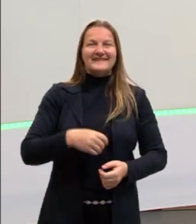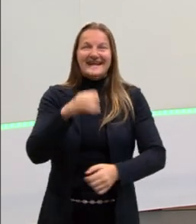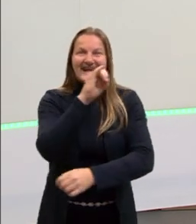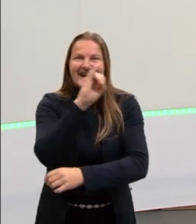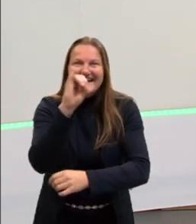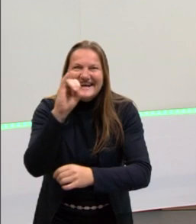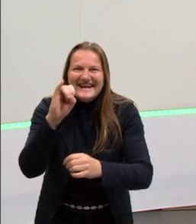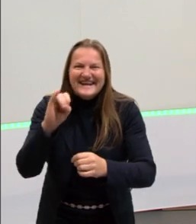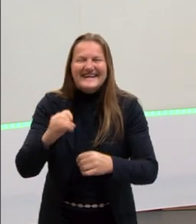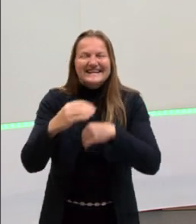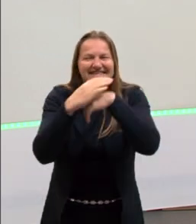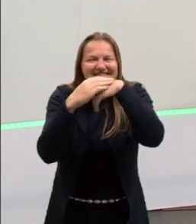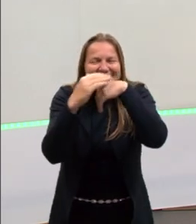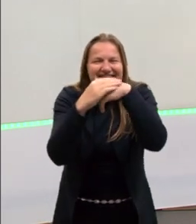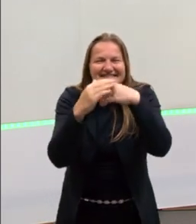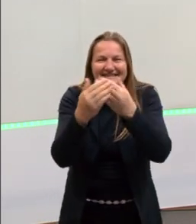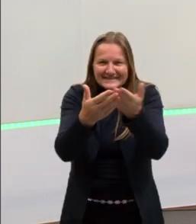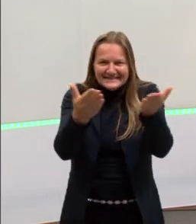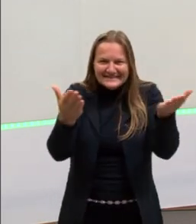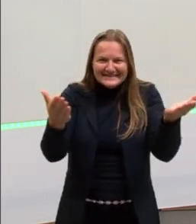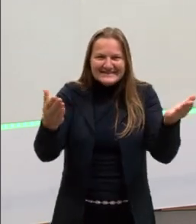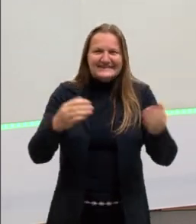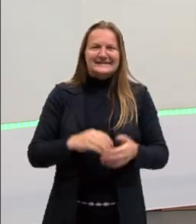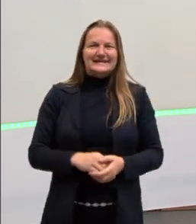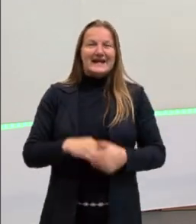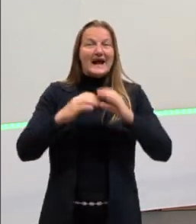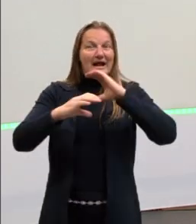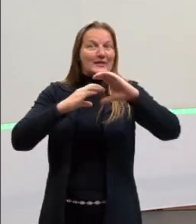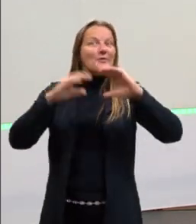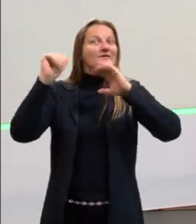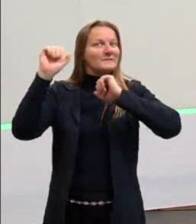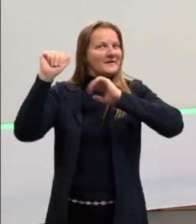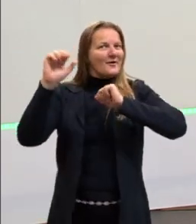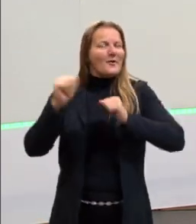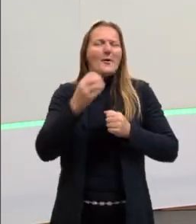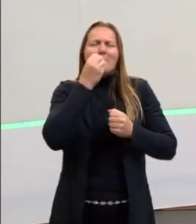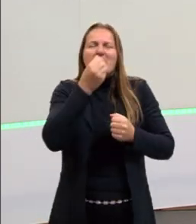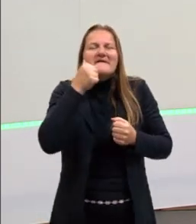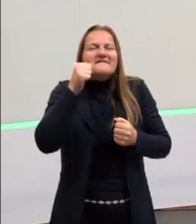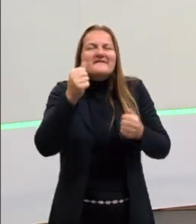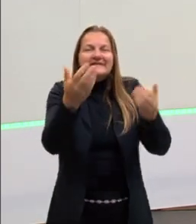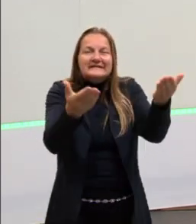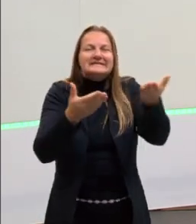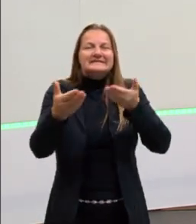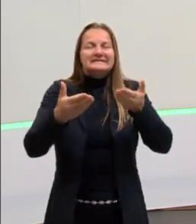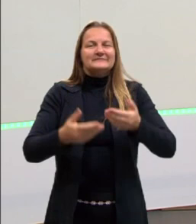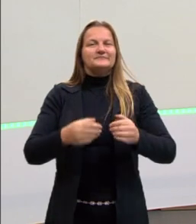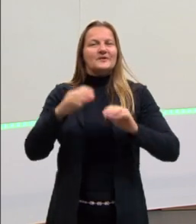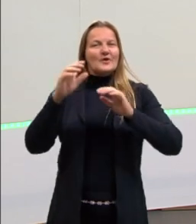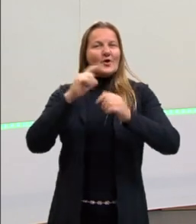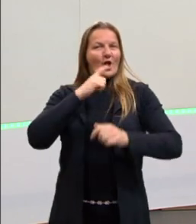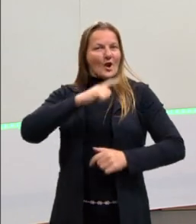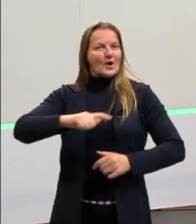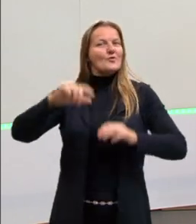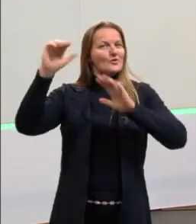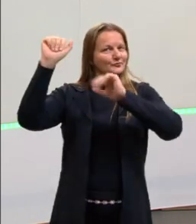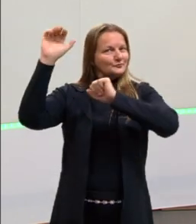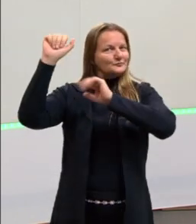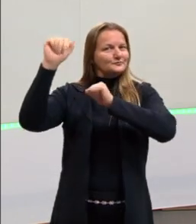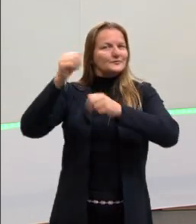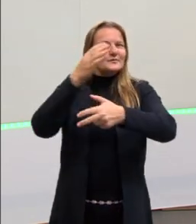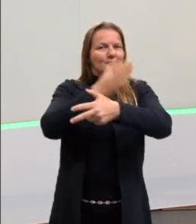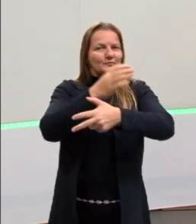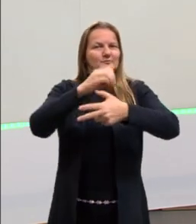Olá carinhos como está bem vindos a mais uma aula de língua espanhola do